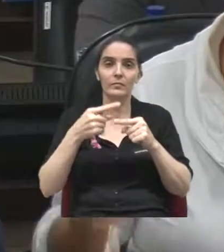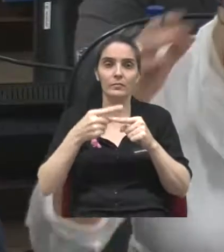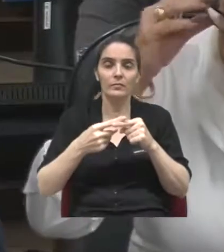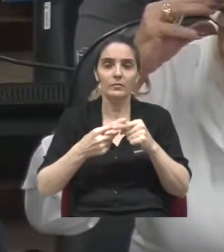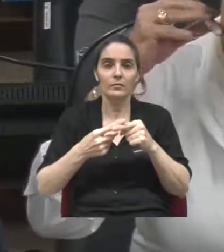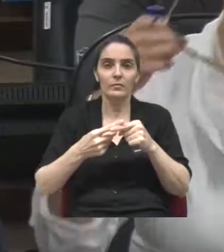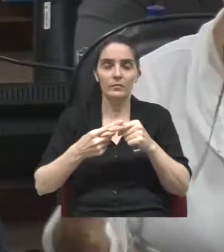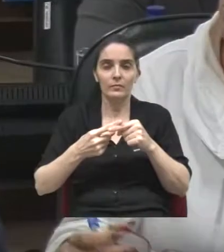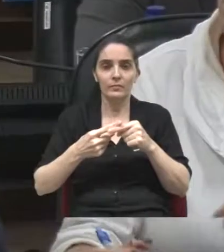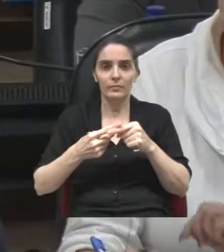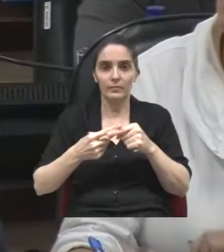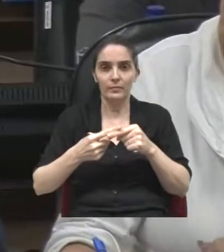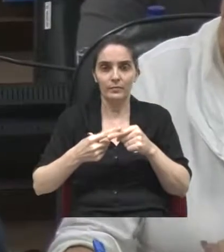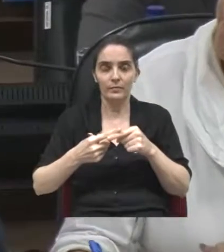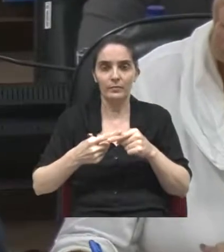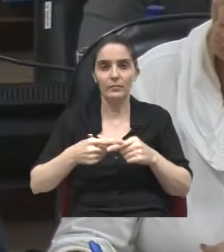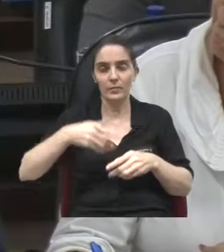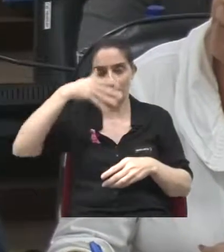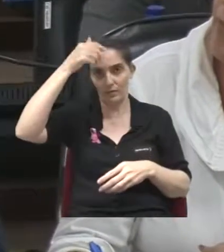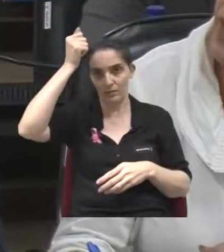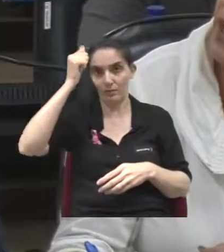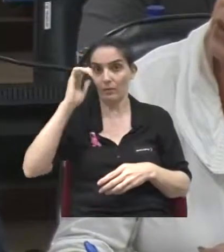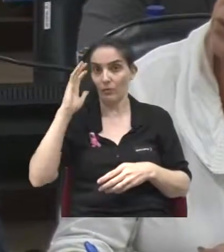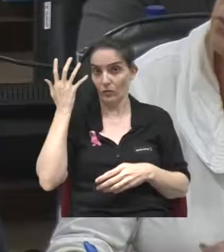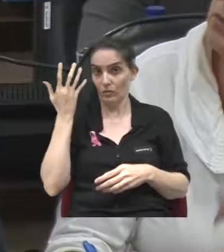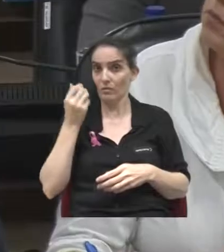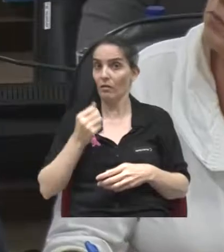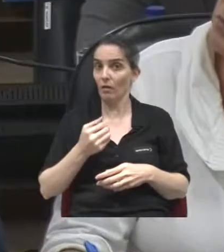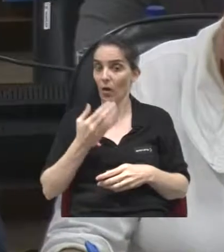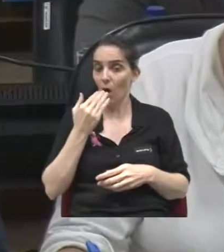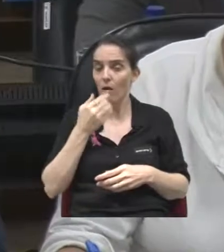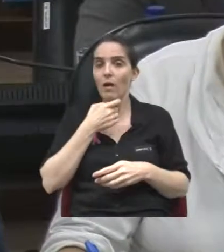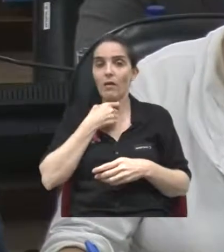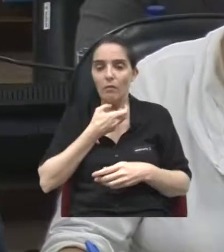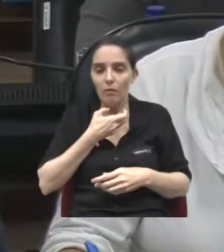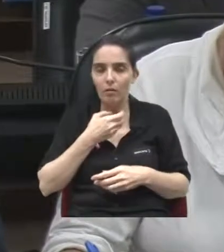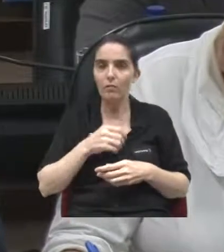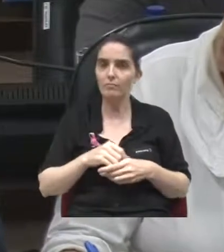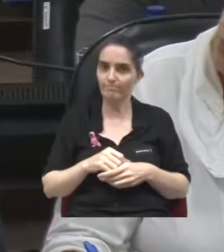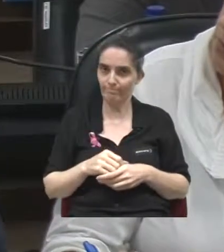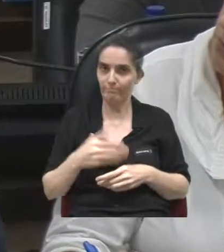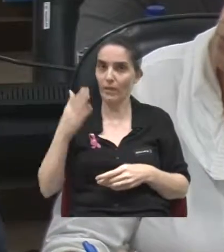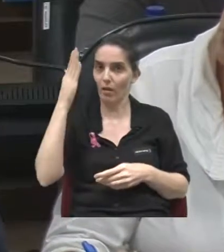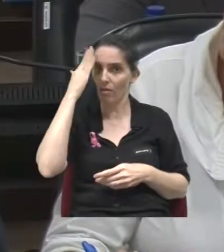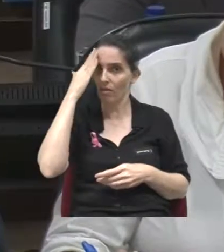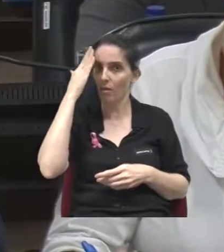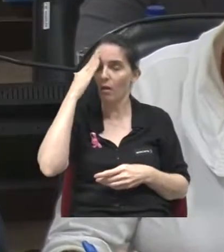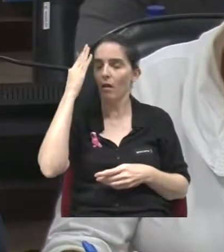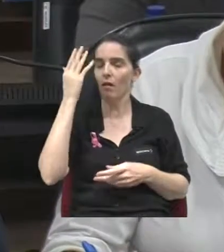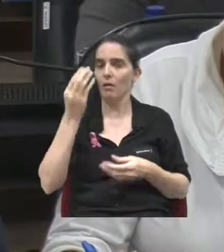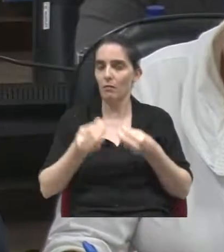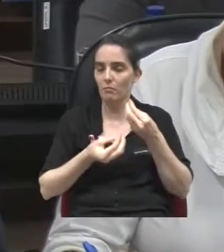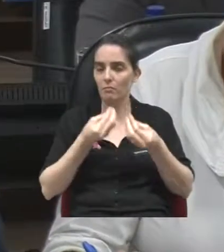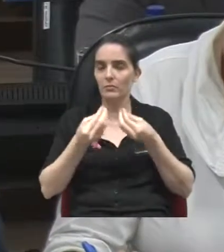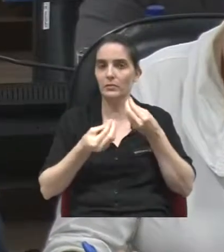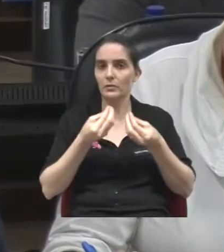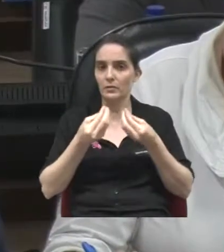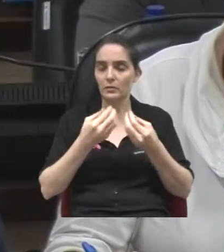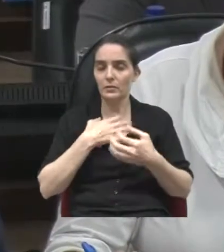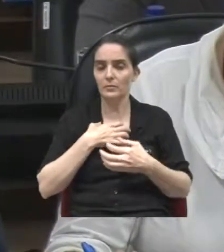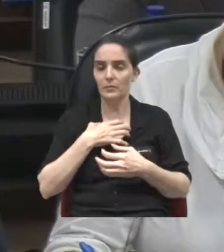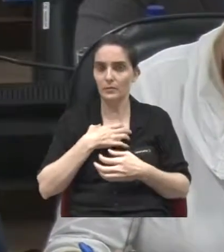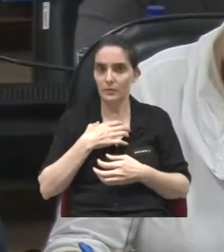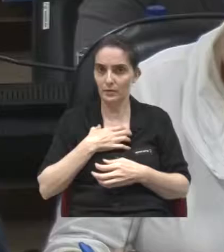por situações de engasgamento algumas vezes. Então, eu sei falar o que sente a pessoa a hora